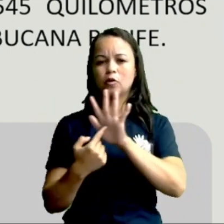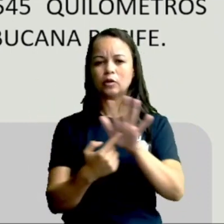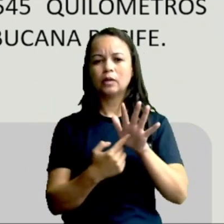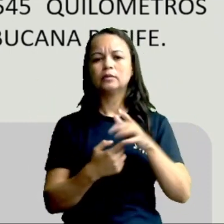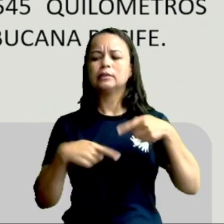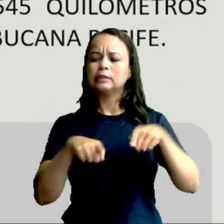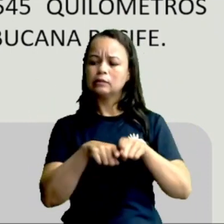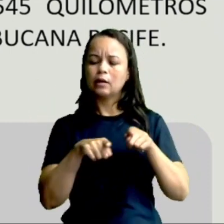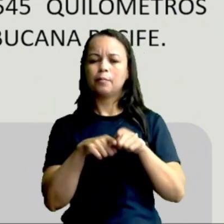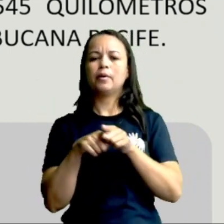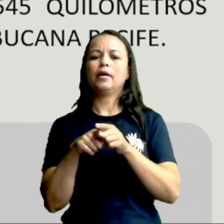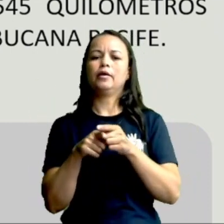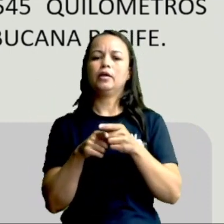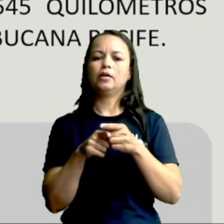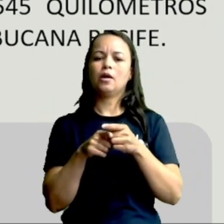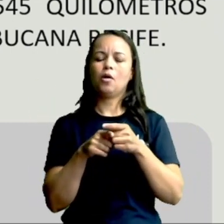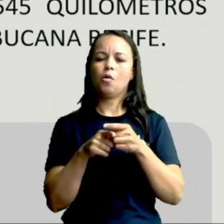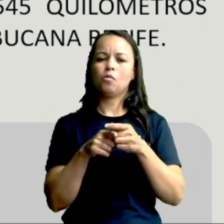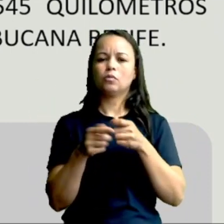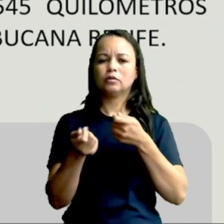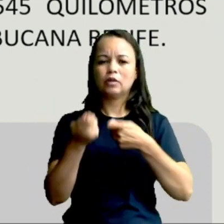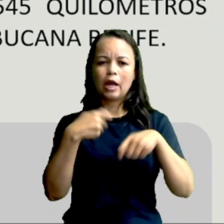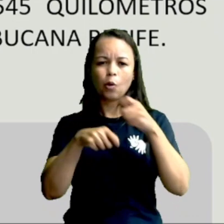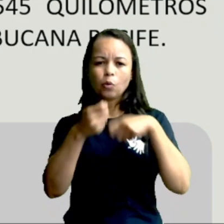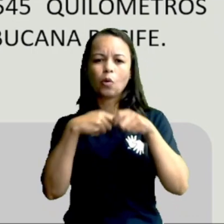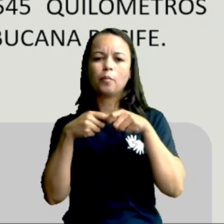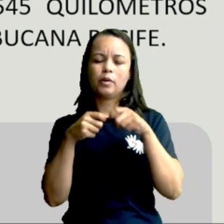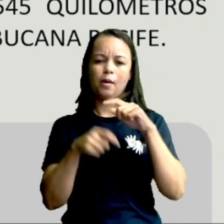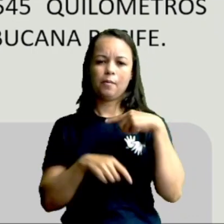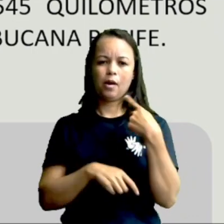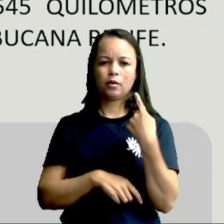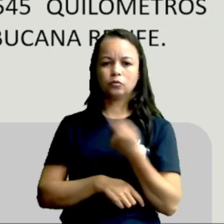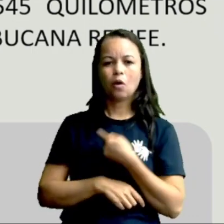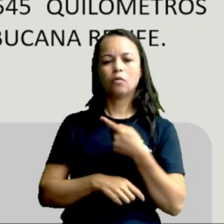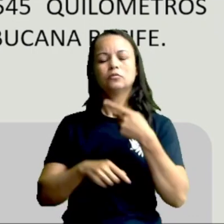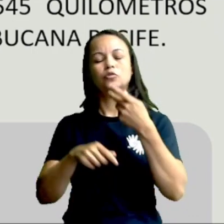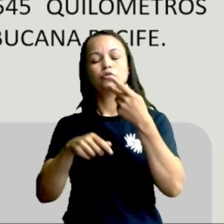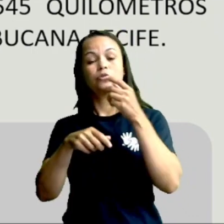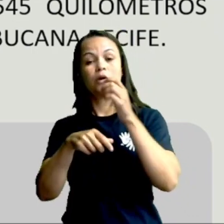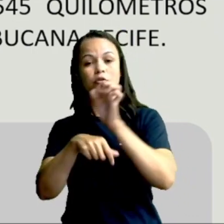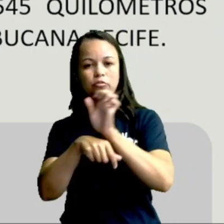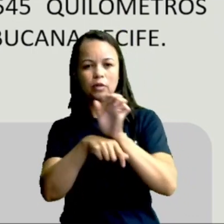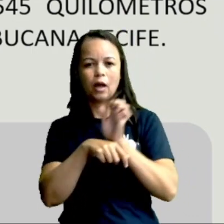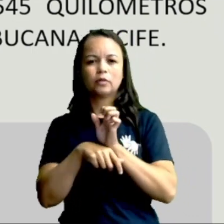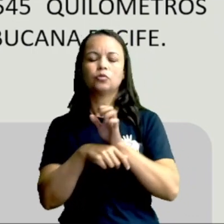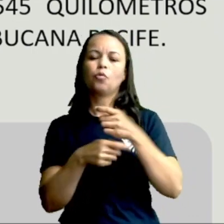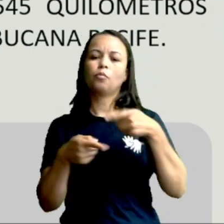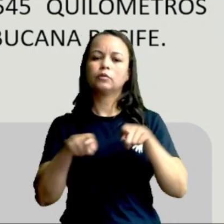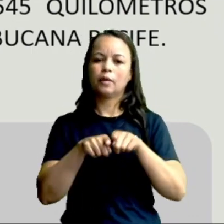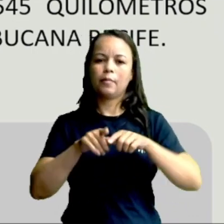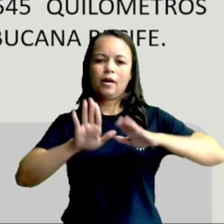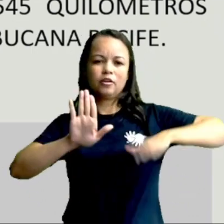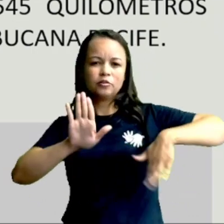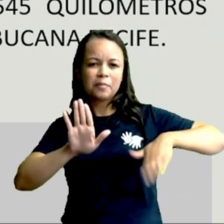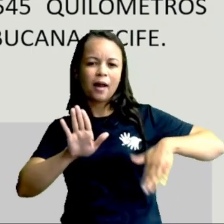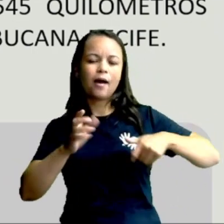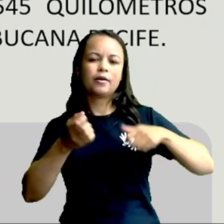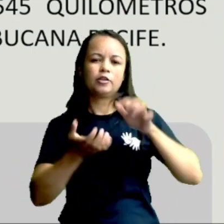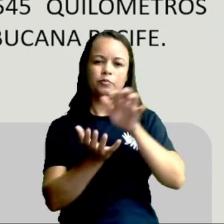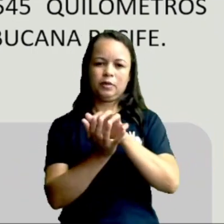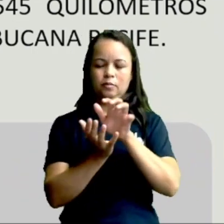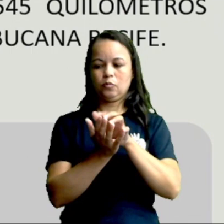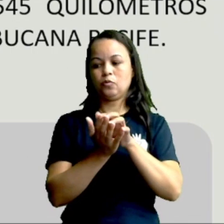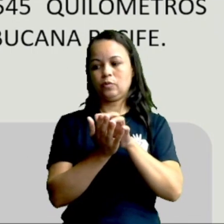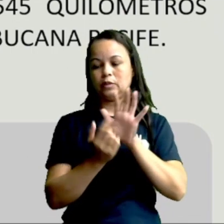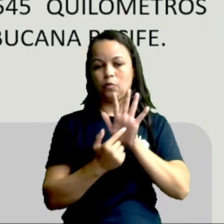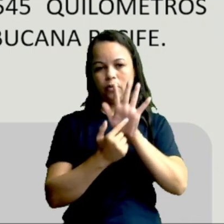atividade econômica no nosso estado, com destaque para a exploração das belas praias pernambucanas. Na imagem eu trouxe para vocês